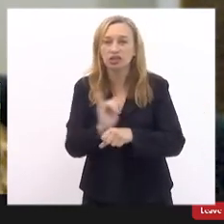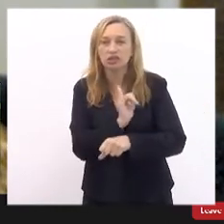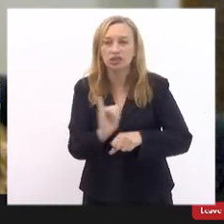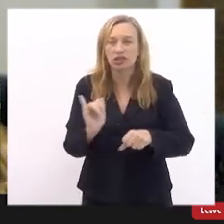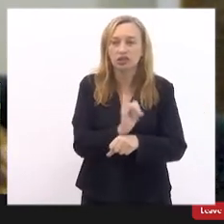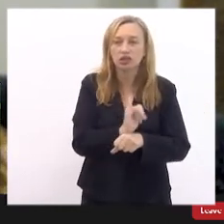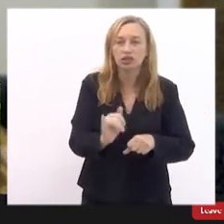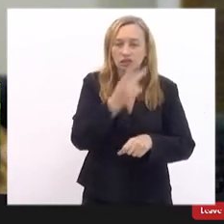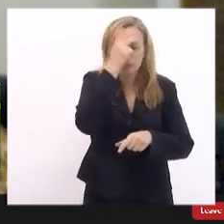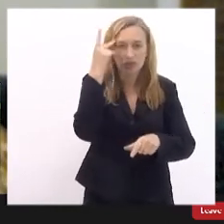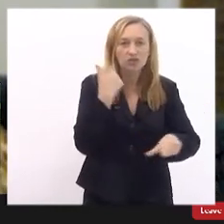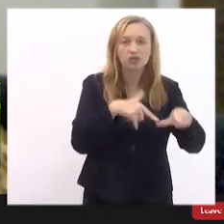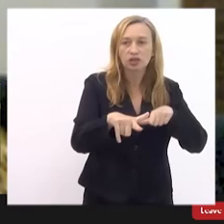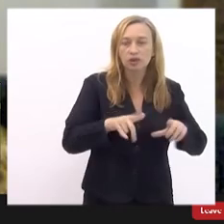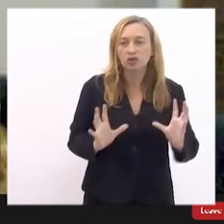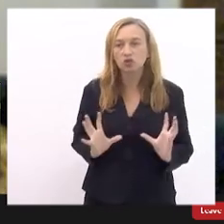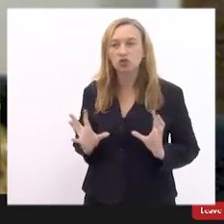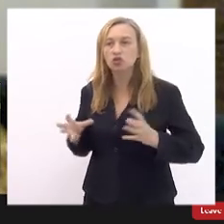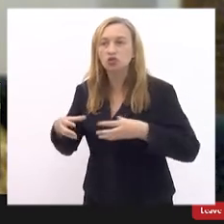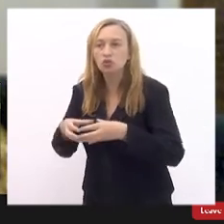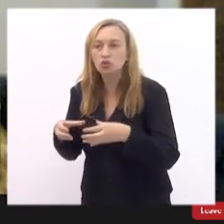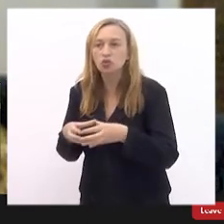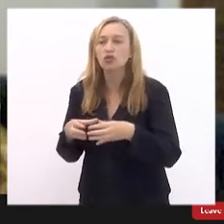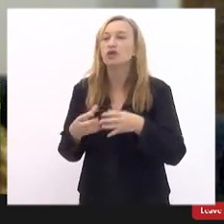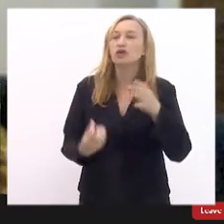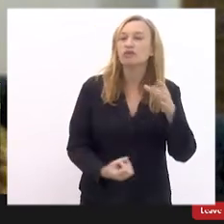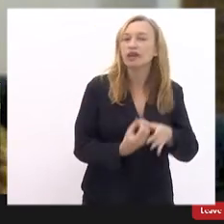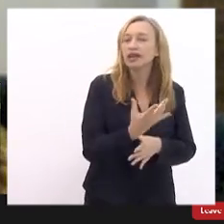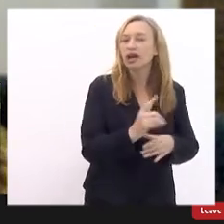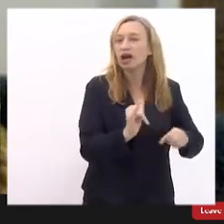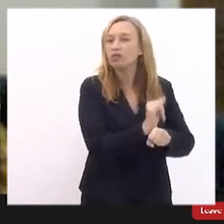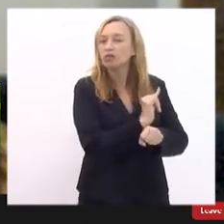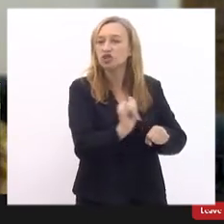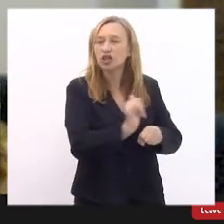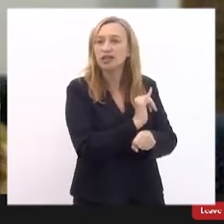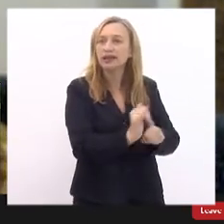de trabalhadores coletivos, ele vai criar uma dinâmica